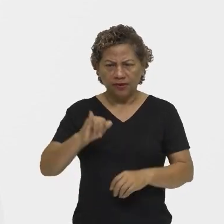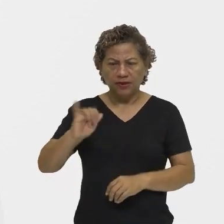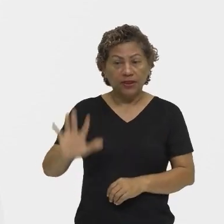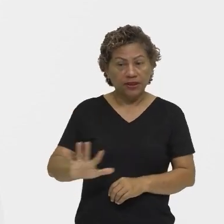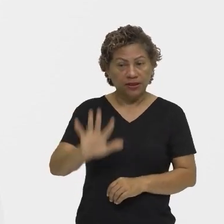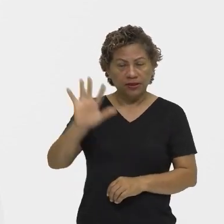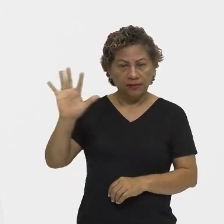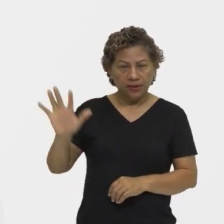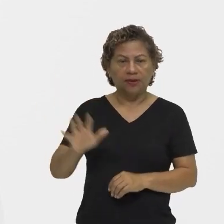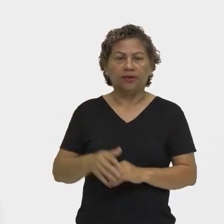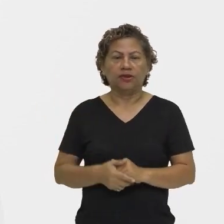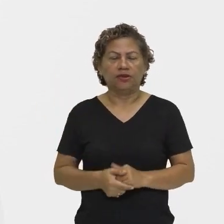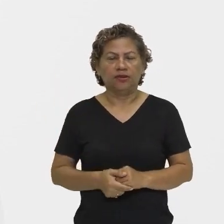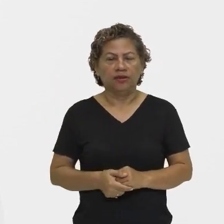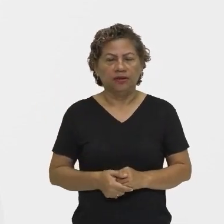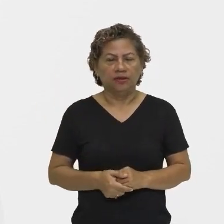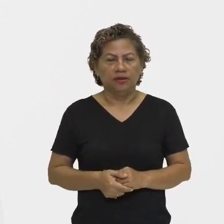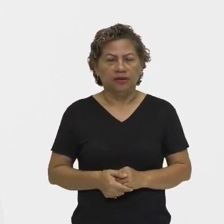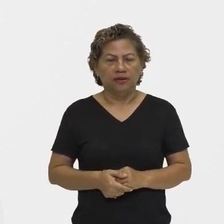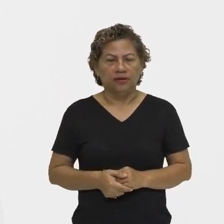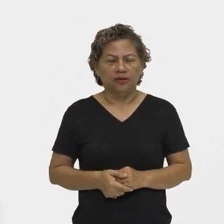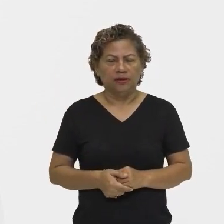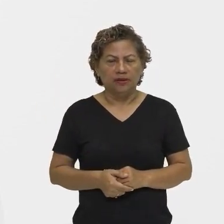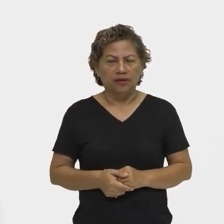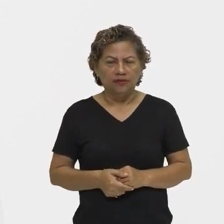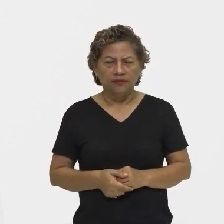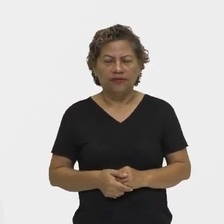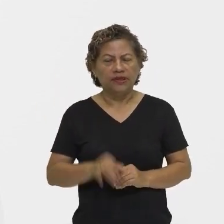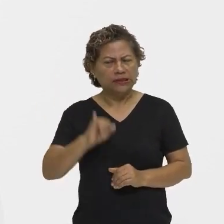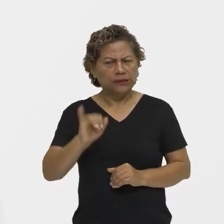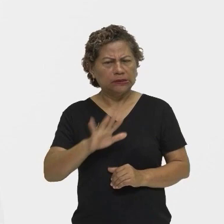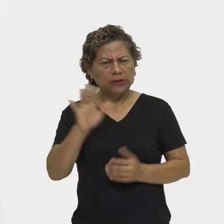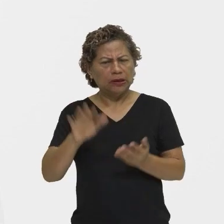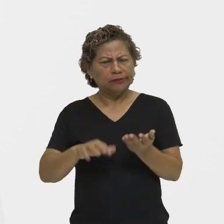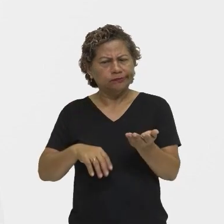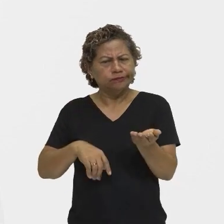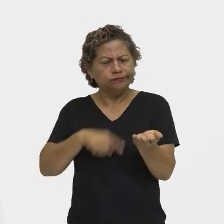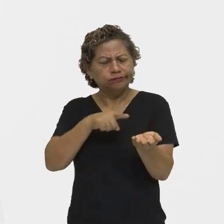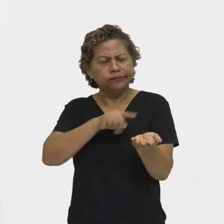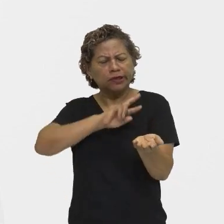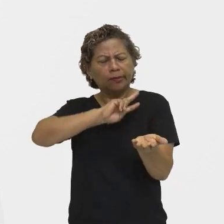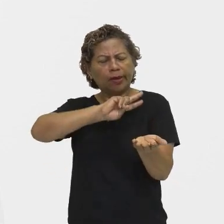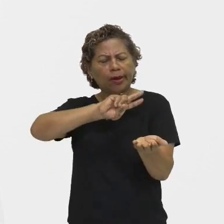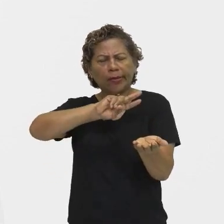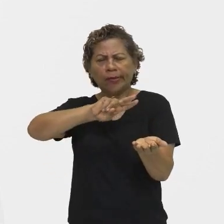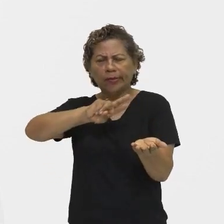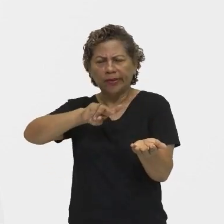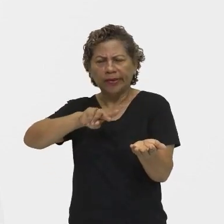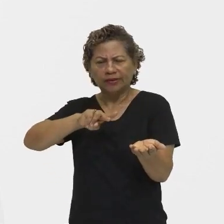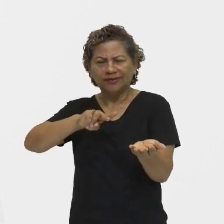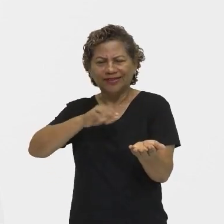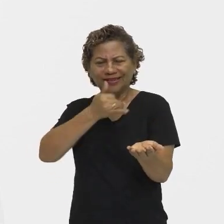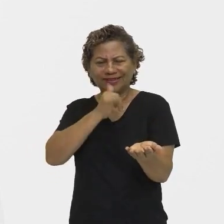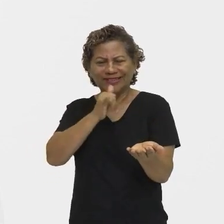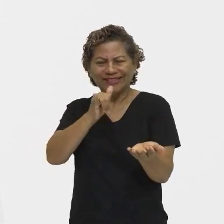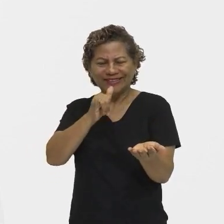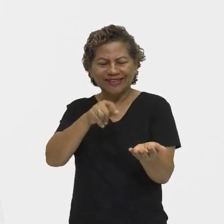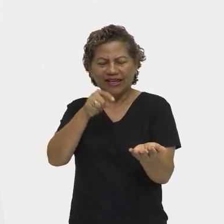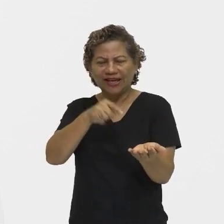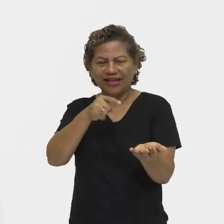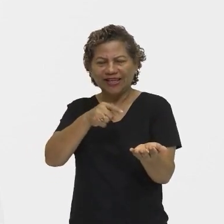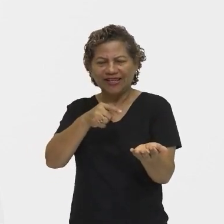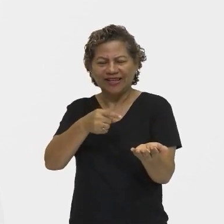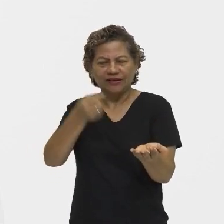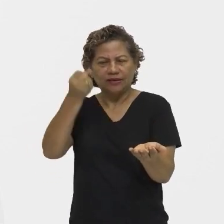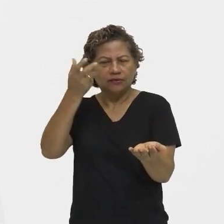imagem uma pequena montagem de vários tipos de energia que nós vamos comentar